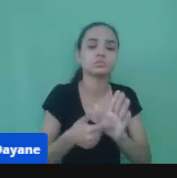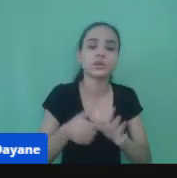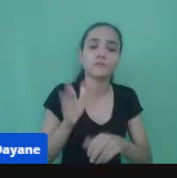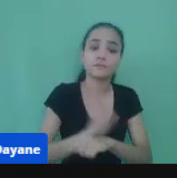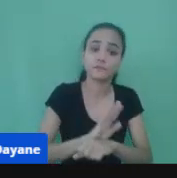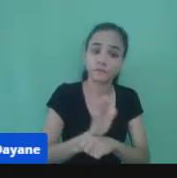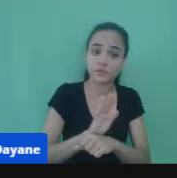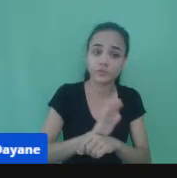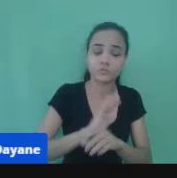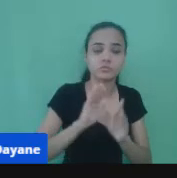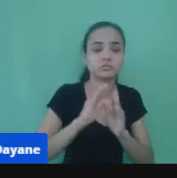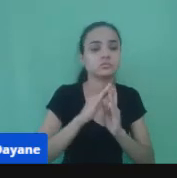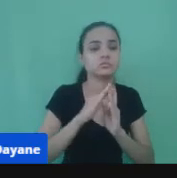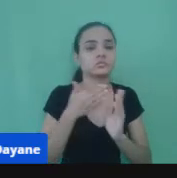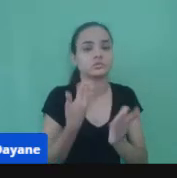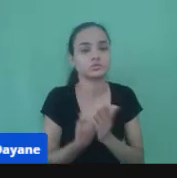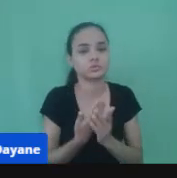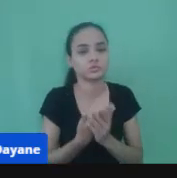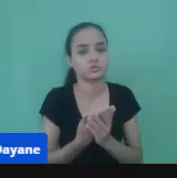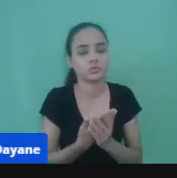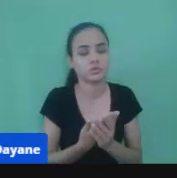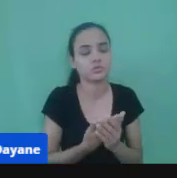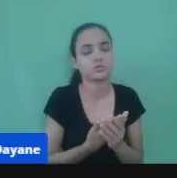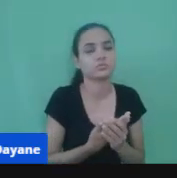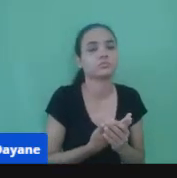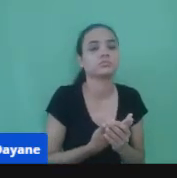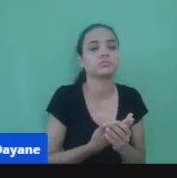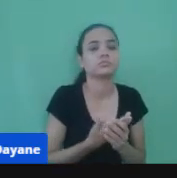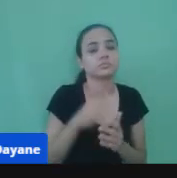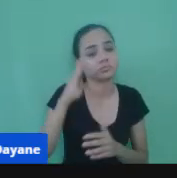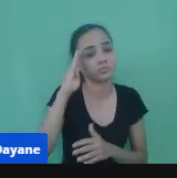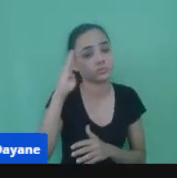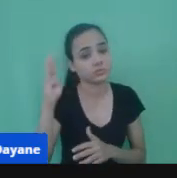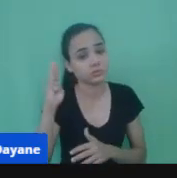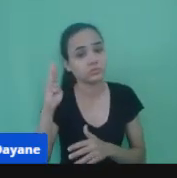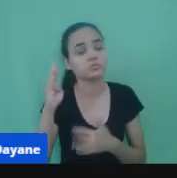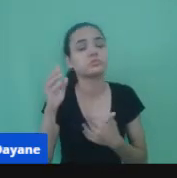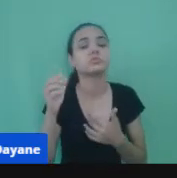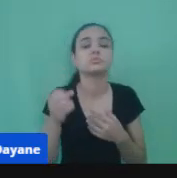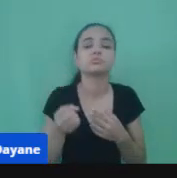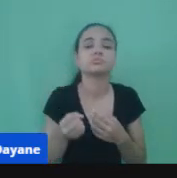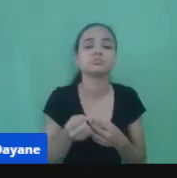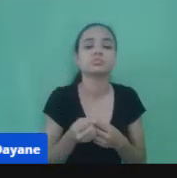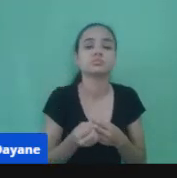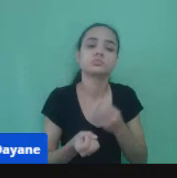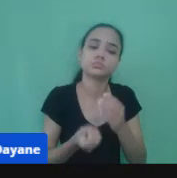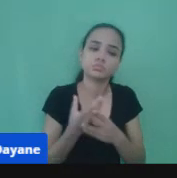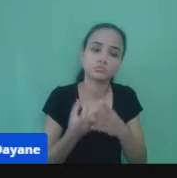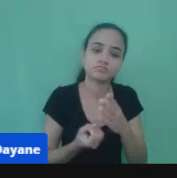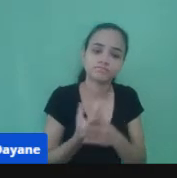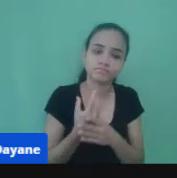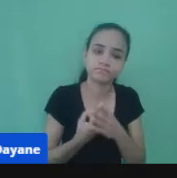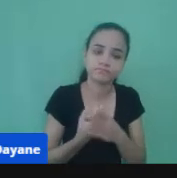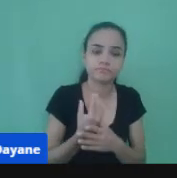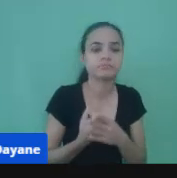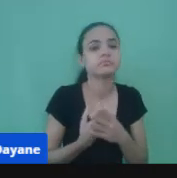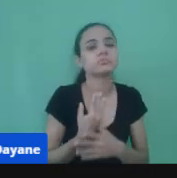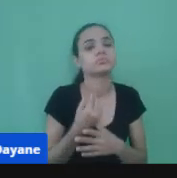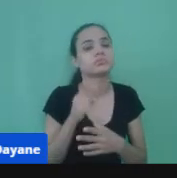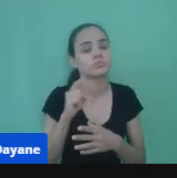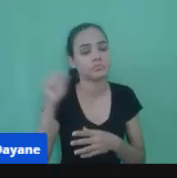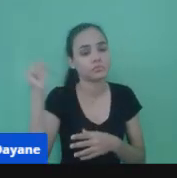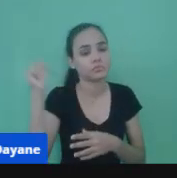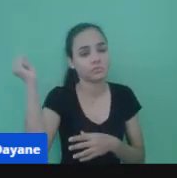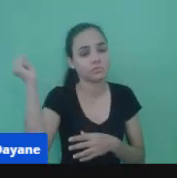só, principalmente de filmes de produções nacionais, que é uma ideia de valorizar as produções nacionais, mas